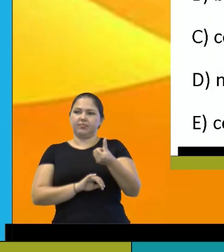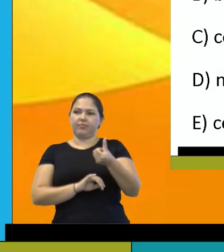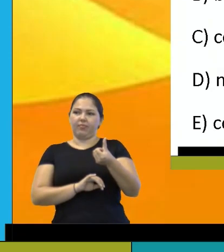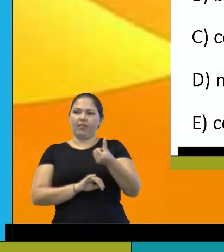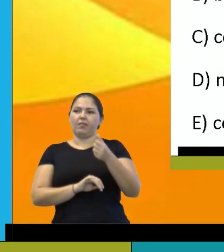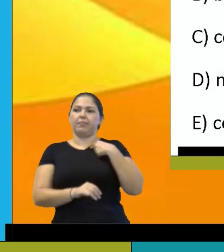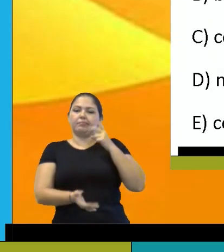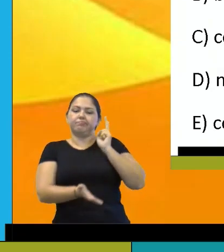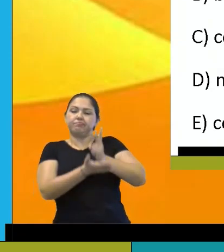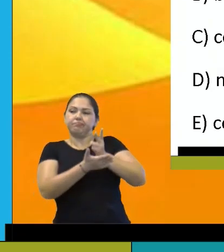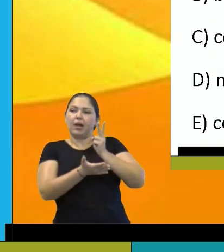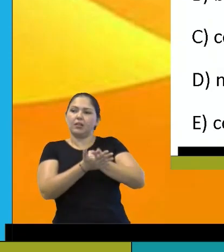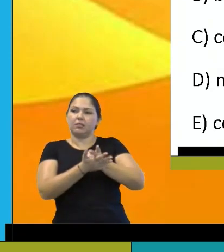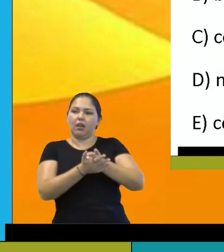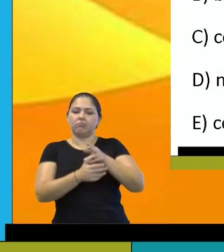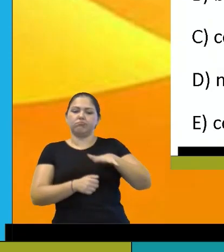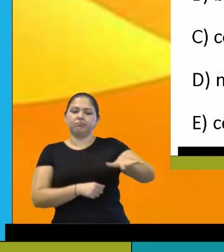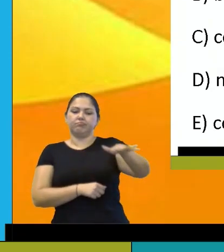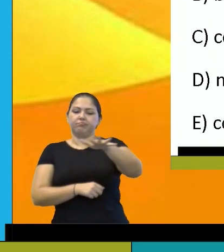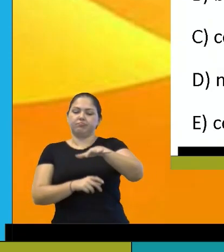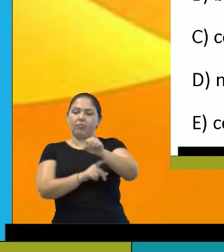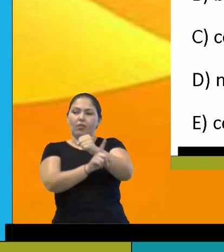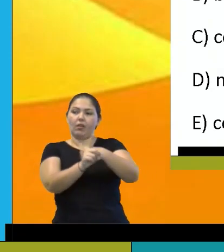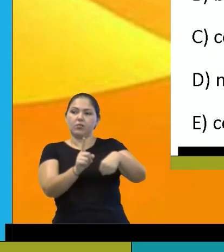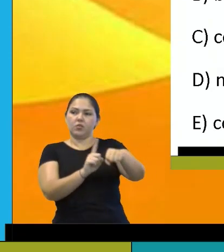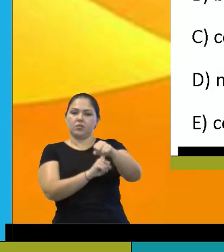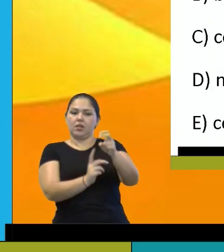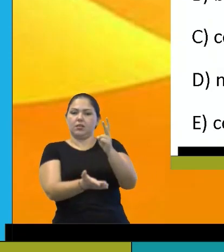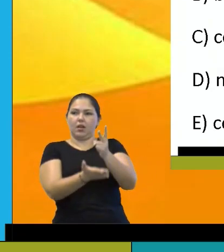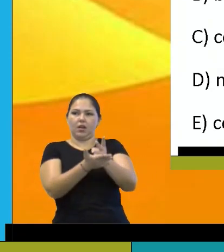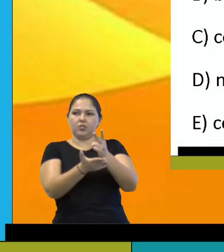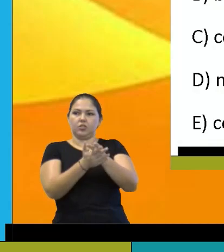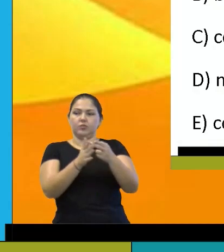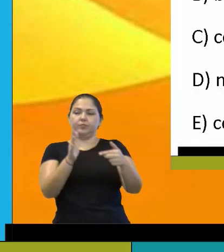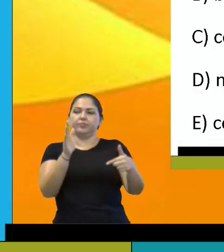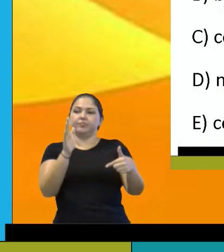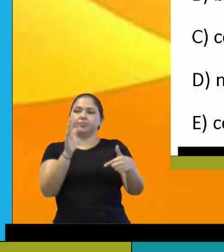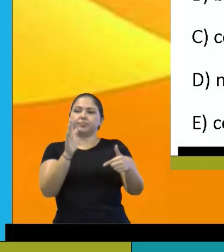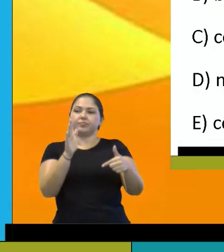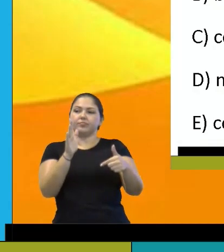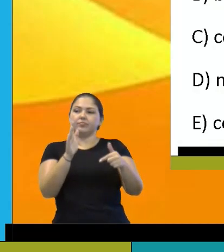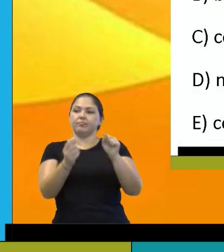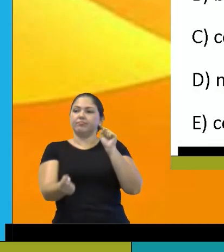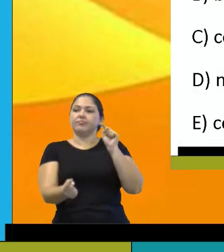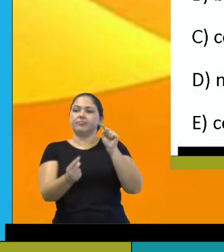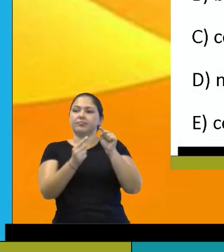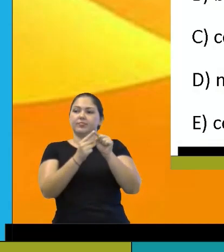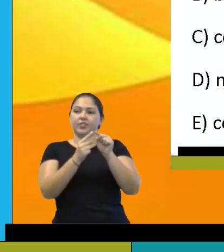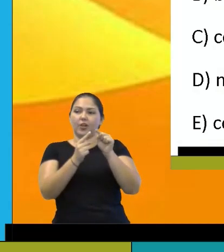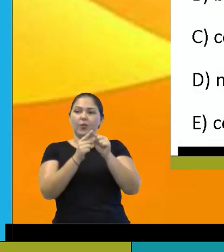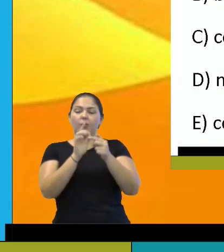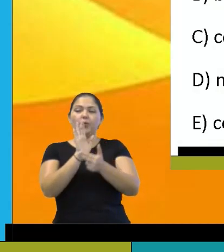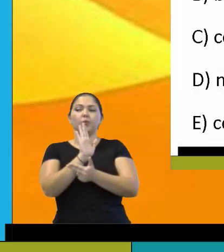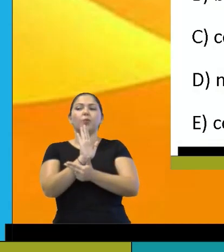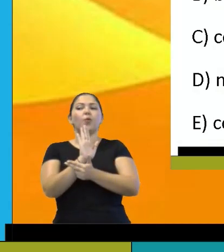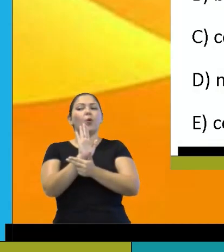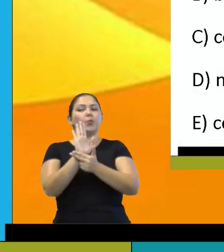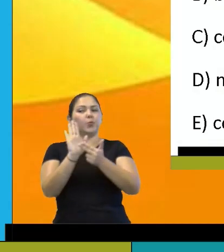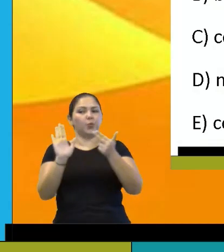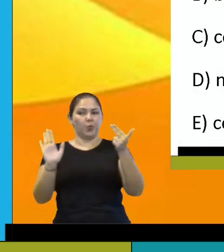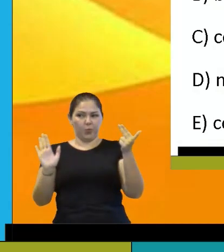social, segundo esse autor, a manutenção da ordem social, segundo esse